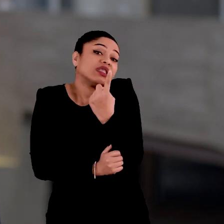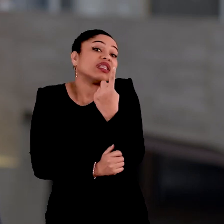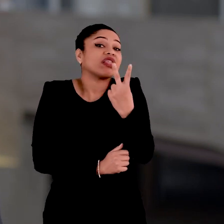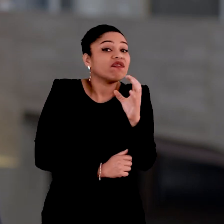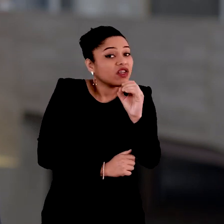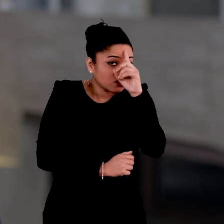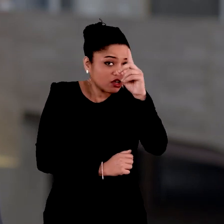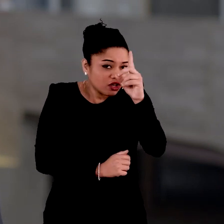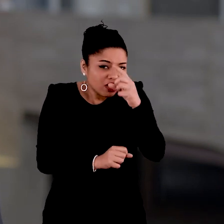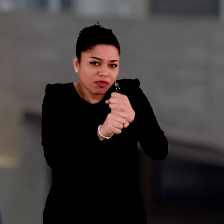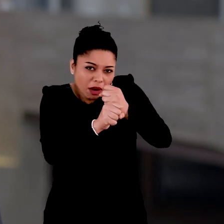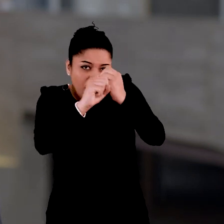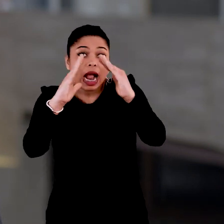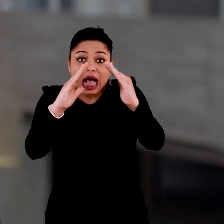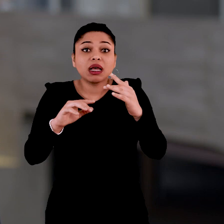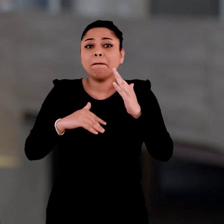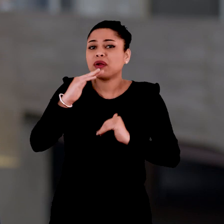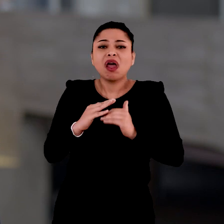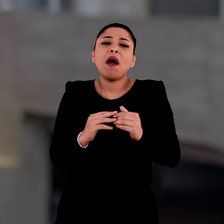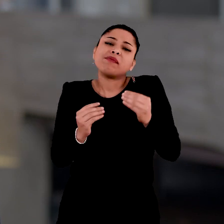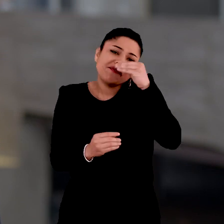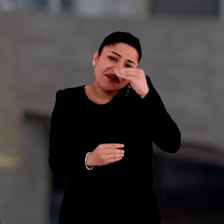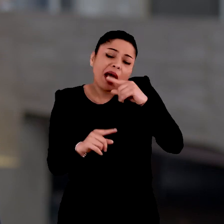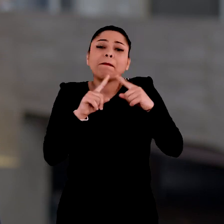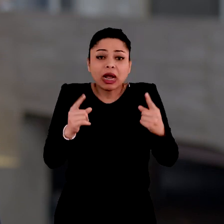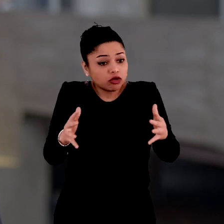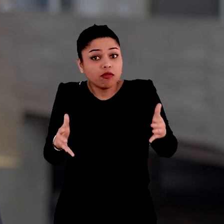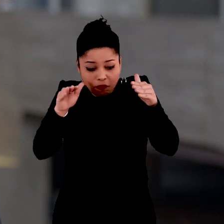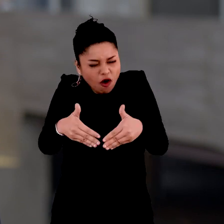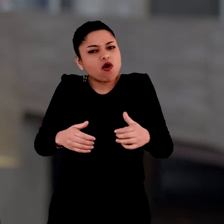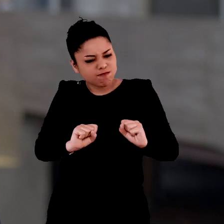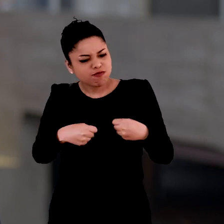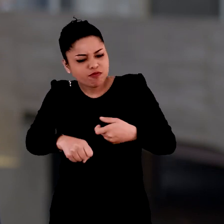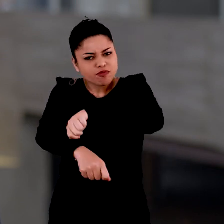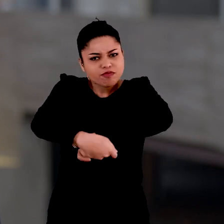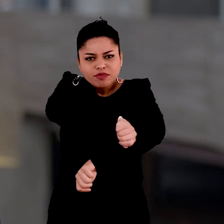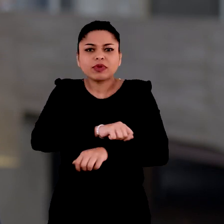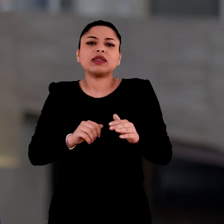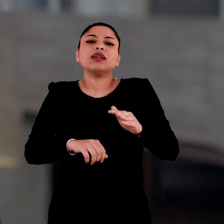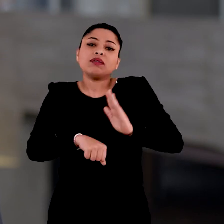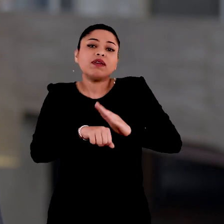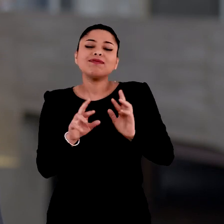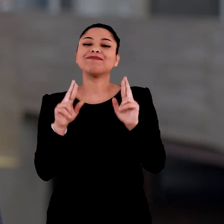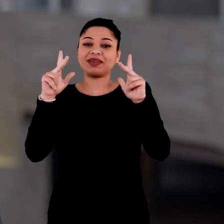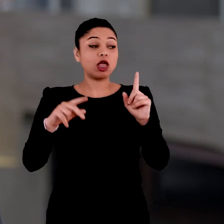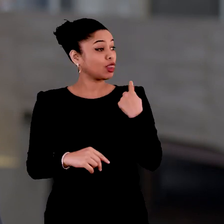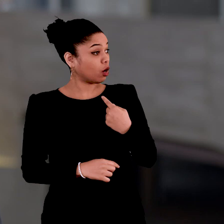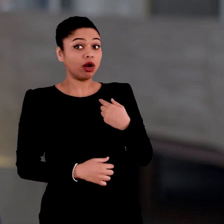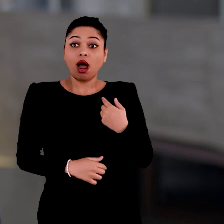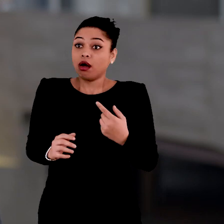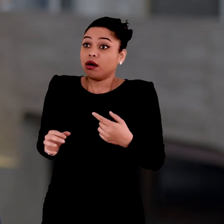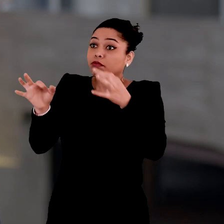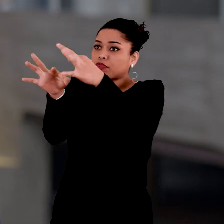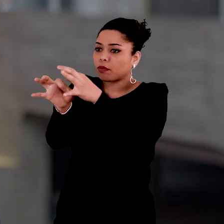popular. É uma temática que muita gente tem interesse, a gente percebeu com o passar da evolução da obra e o pós-obra. E com isso a gente